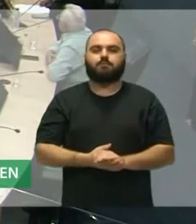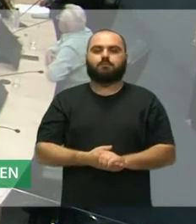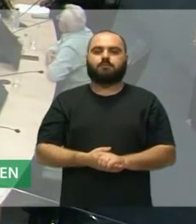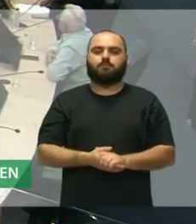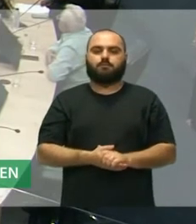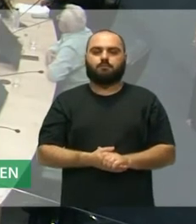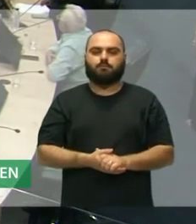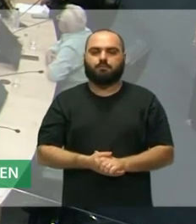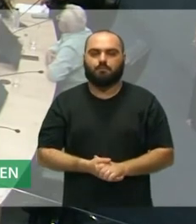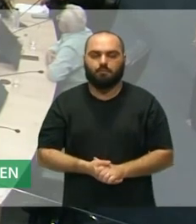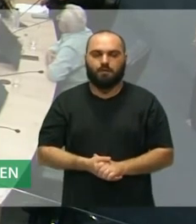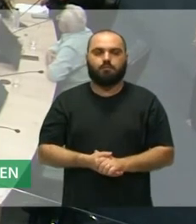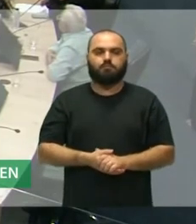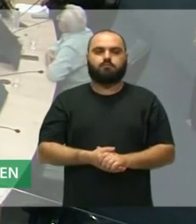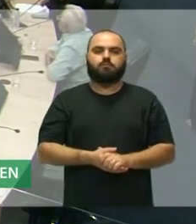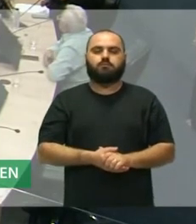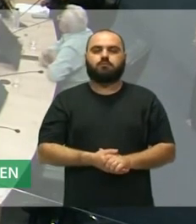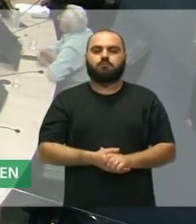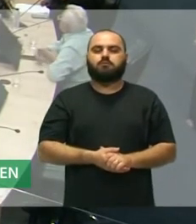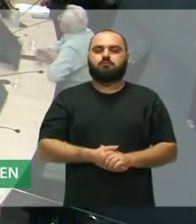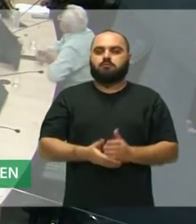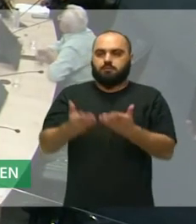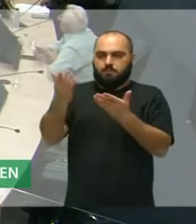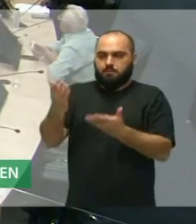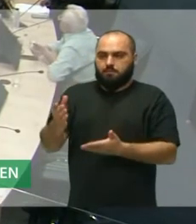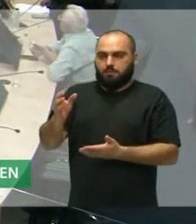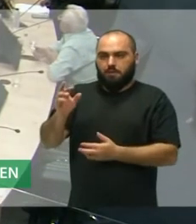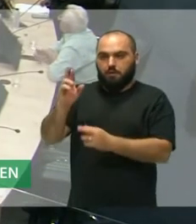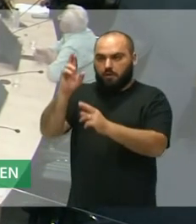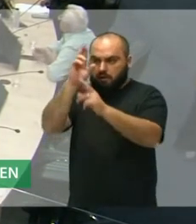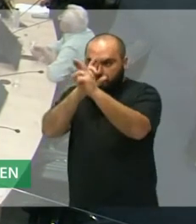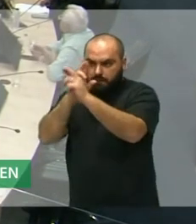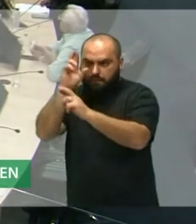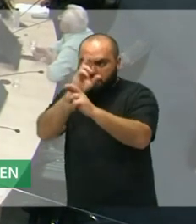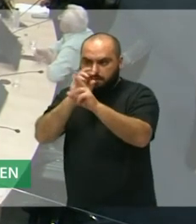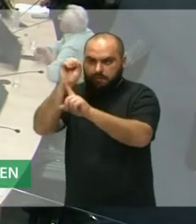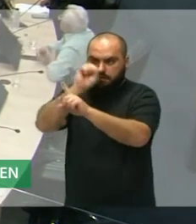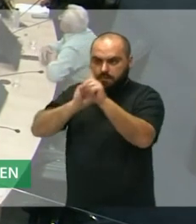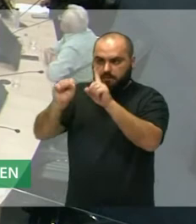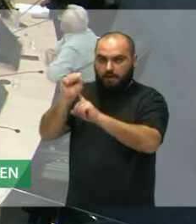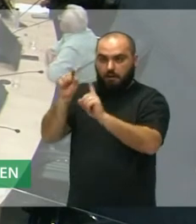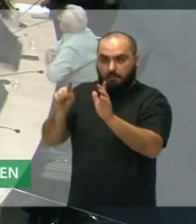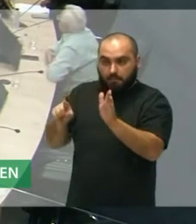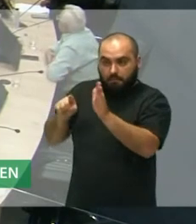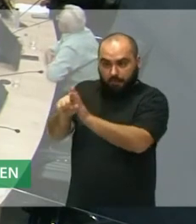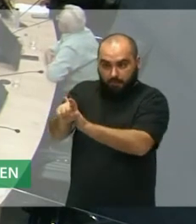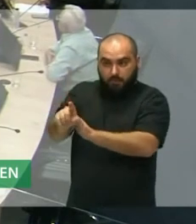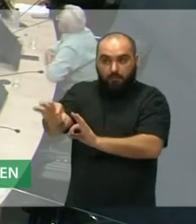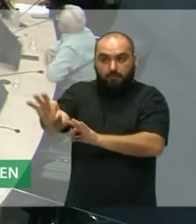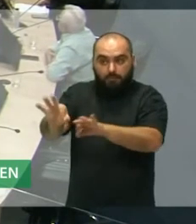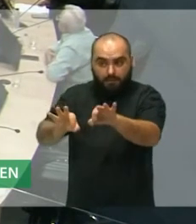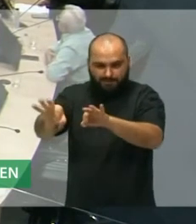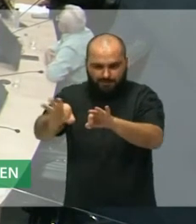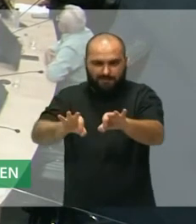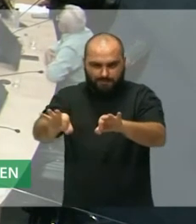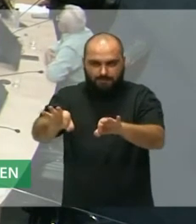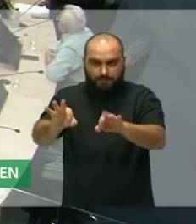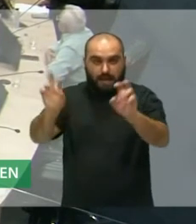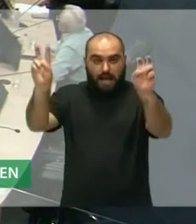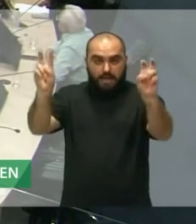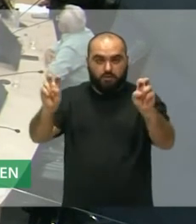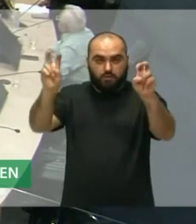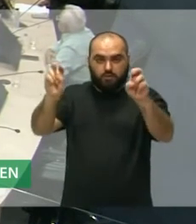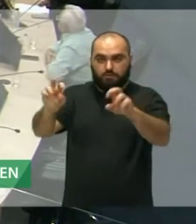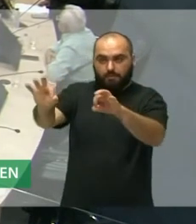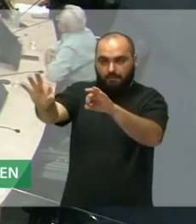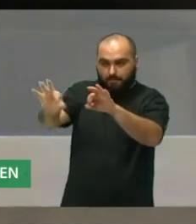Irmã Simone, o Observatório Social fez um questionamento sobre planejamento e